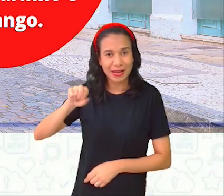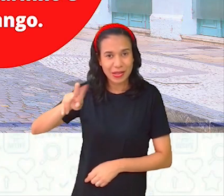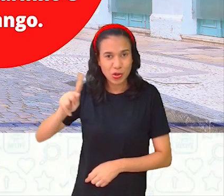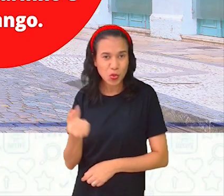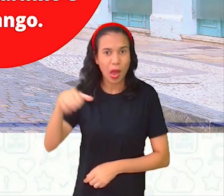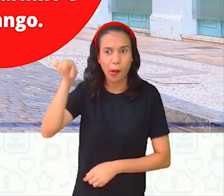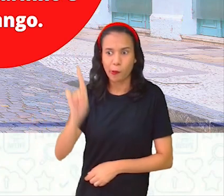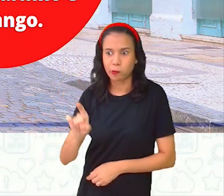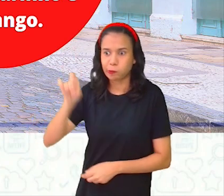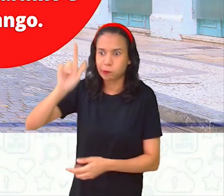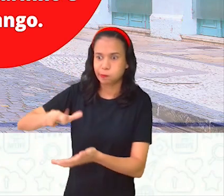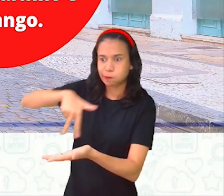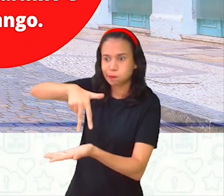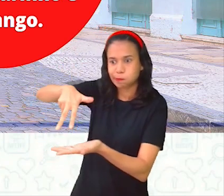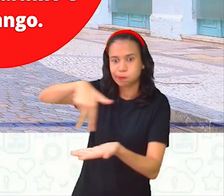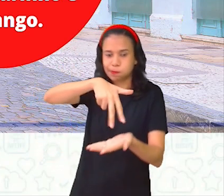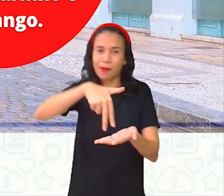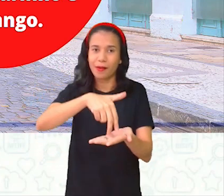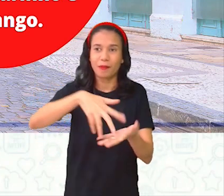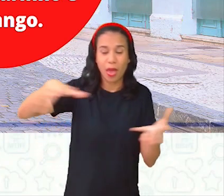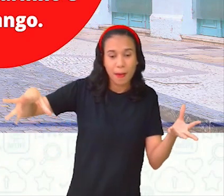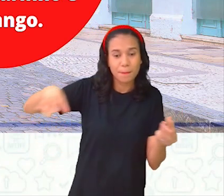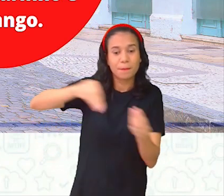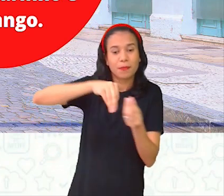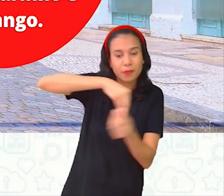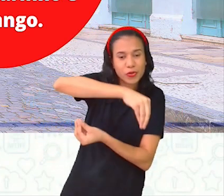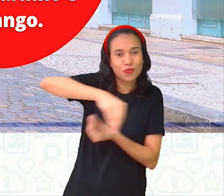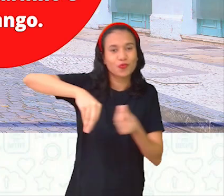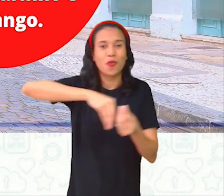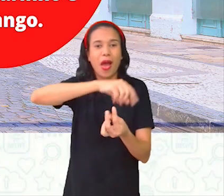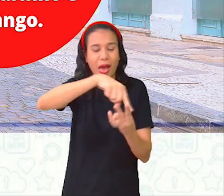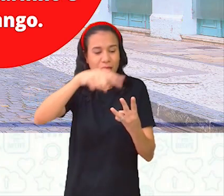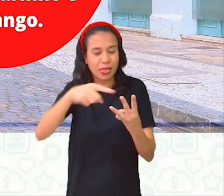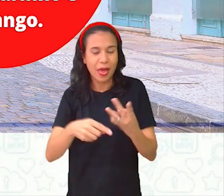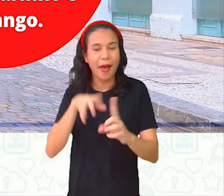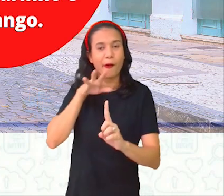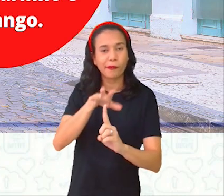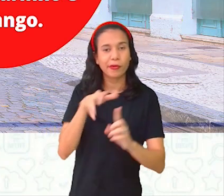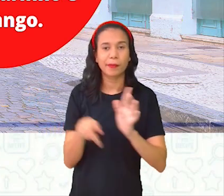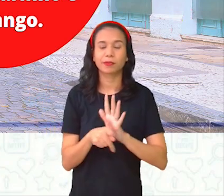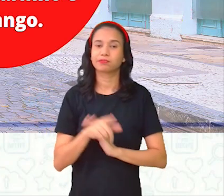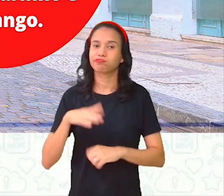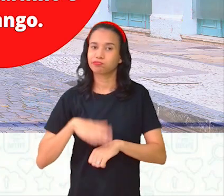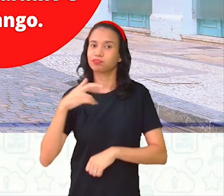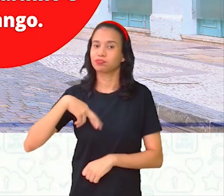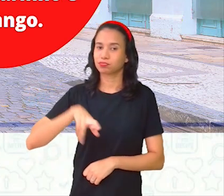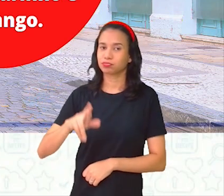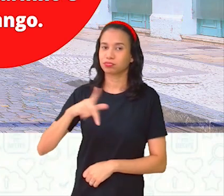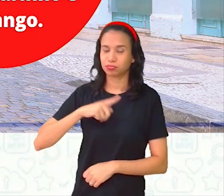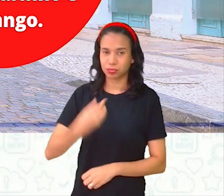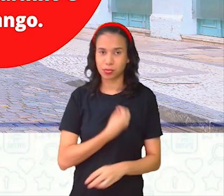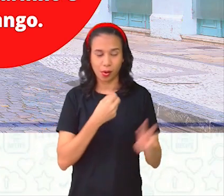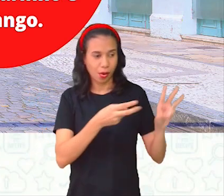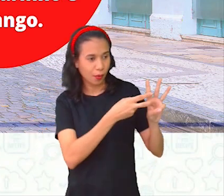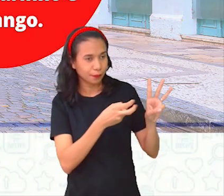mistura as três maiores influências, né? Que é as religiões indígenas